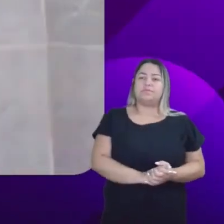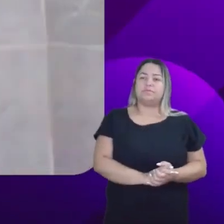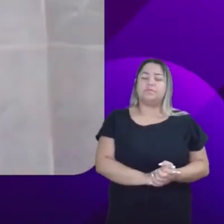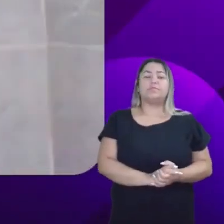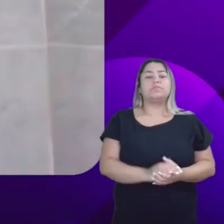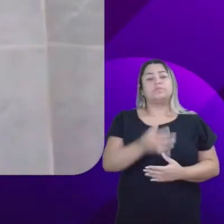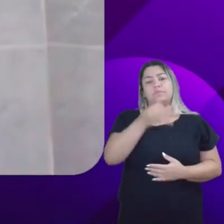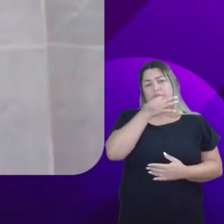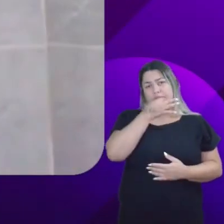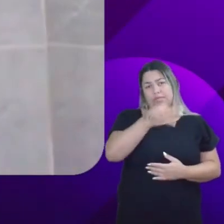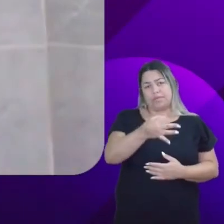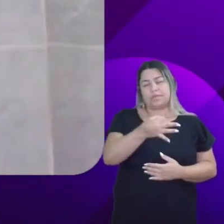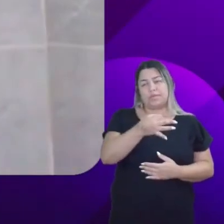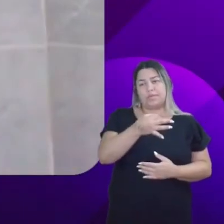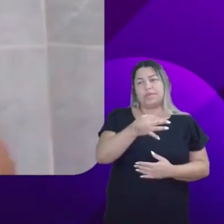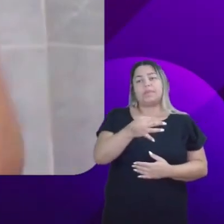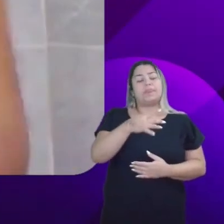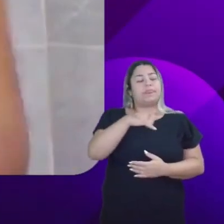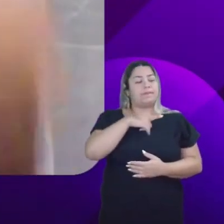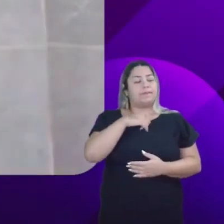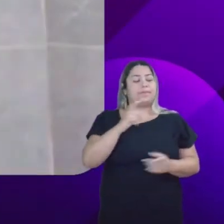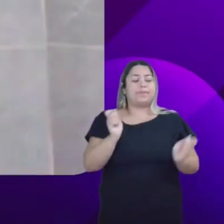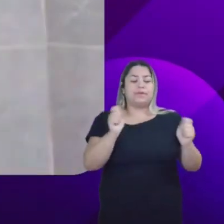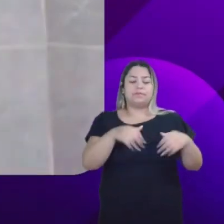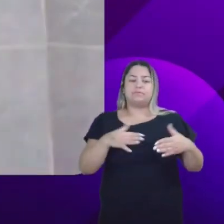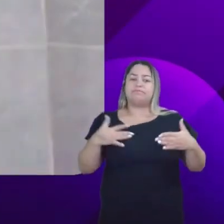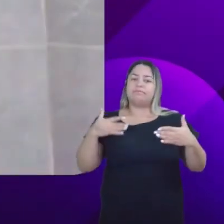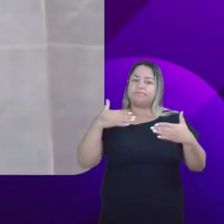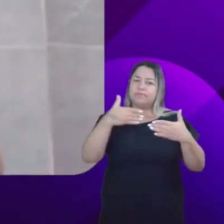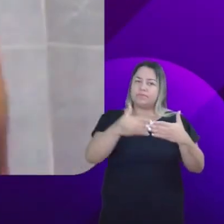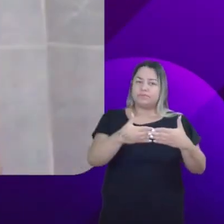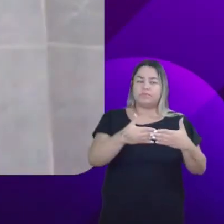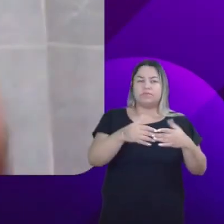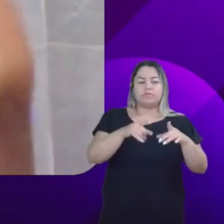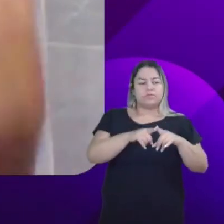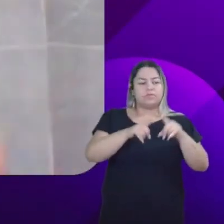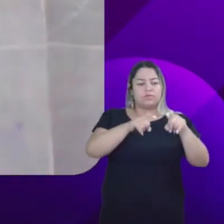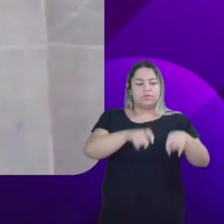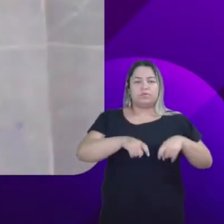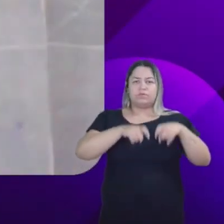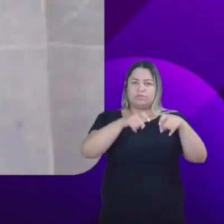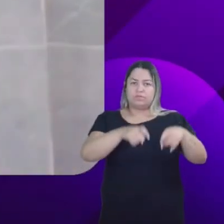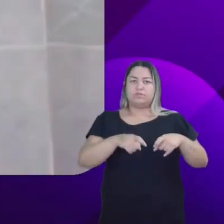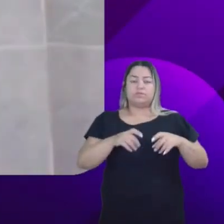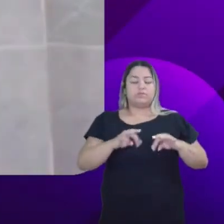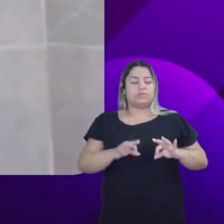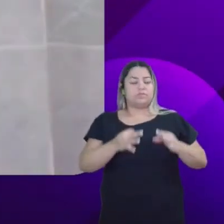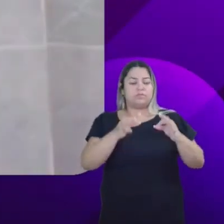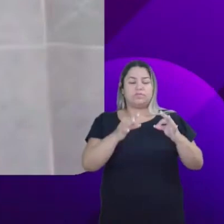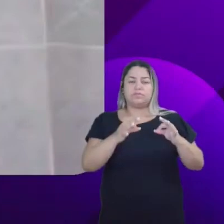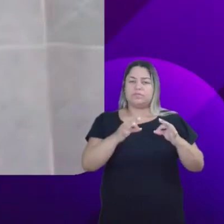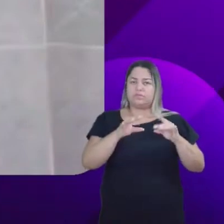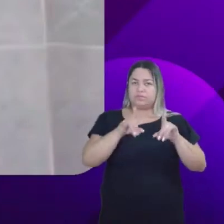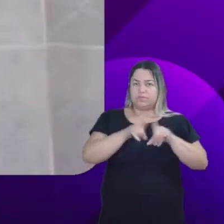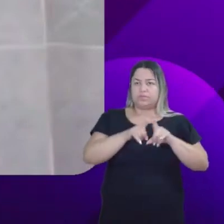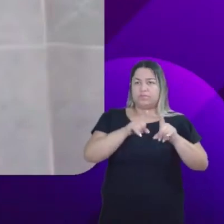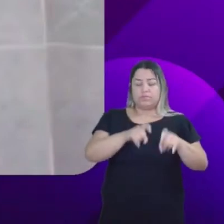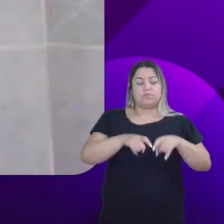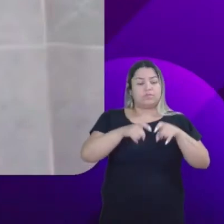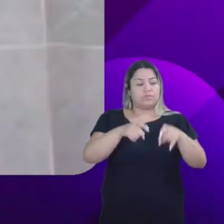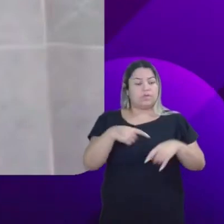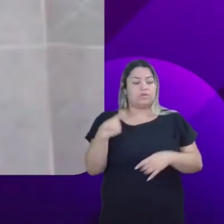minha opinião, a gente ainda precisa avançar muito no meio rural com uma assistência técnica e extensão rural. E para